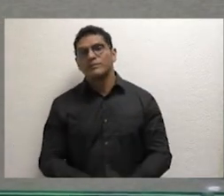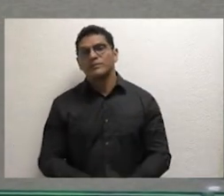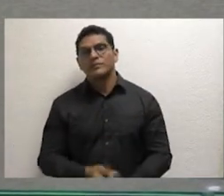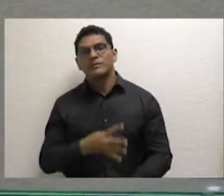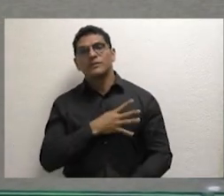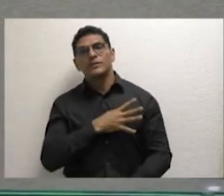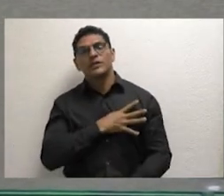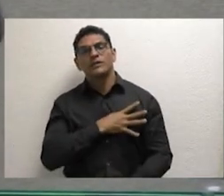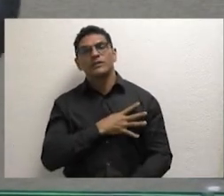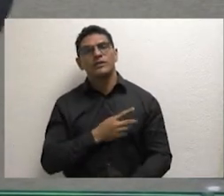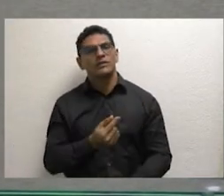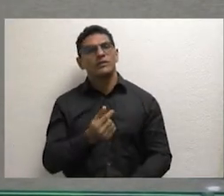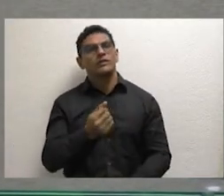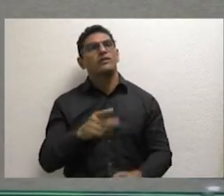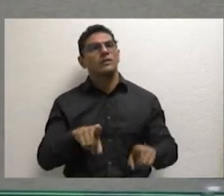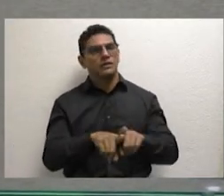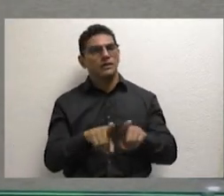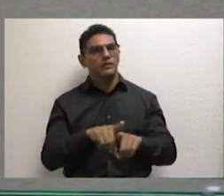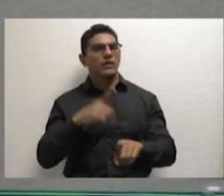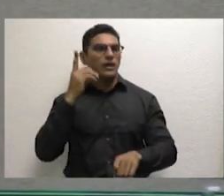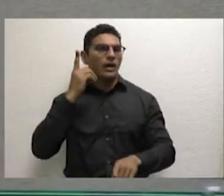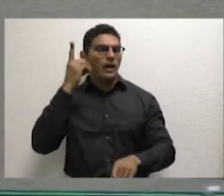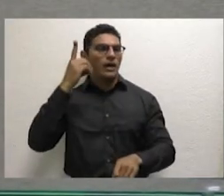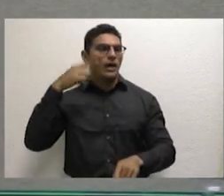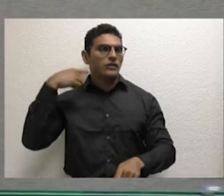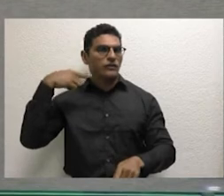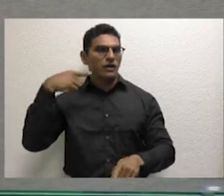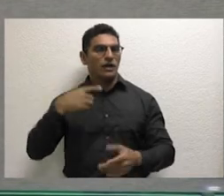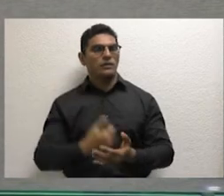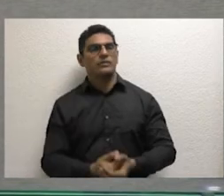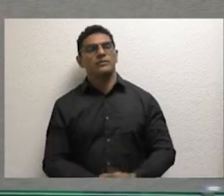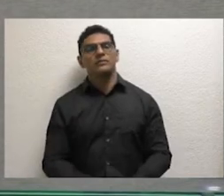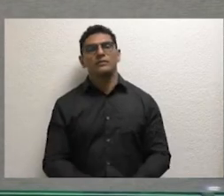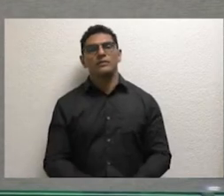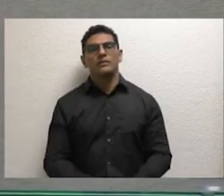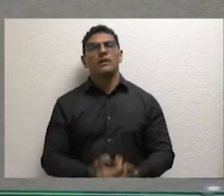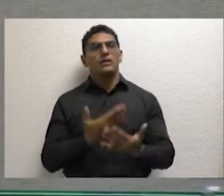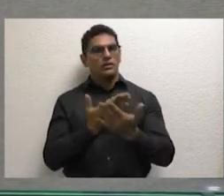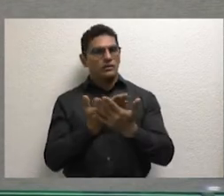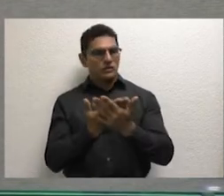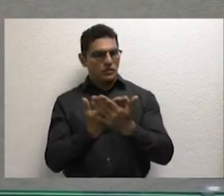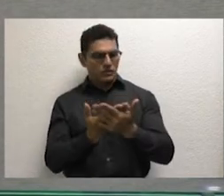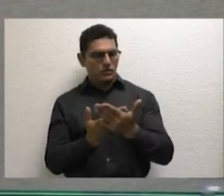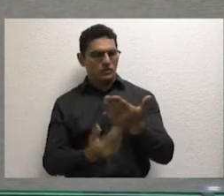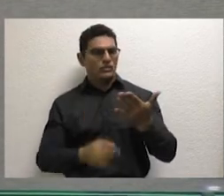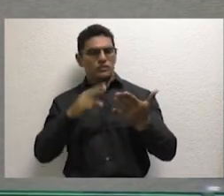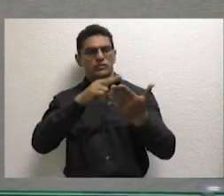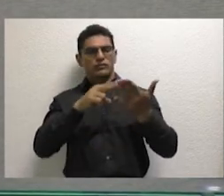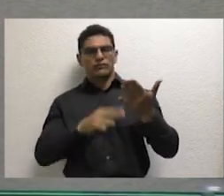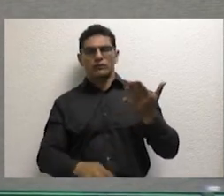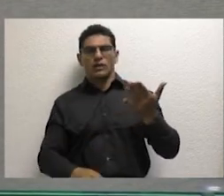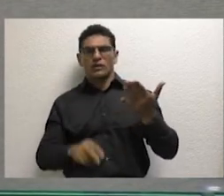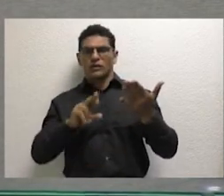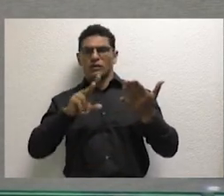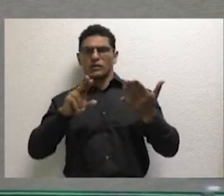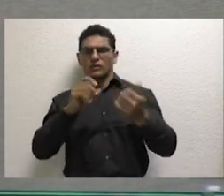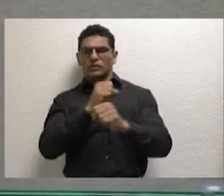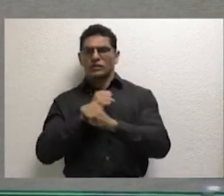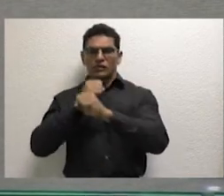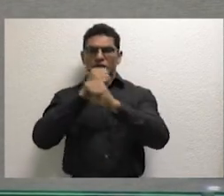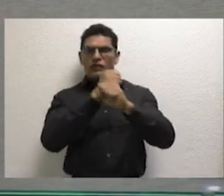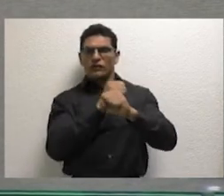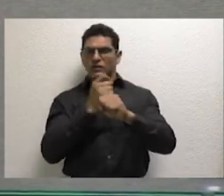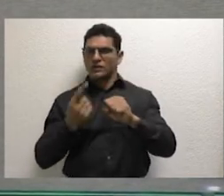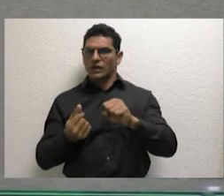Corrêa economista e advogado nós temos hoje com esse estudo inúmeras vertentes de defesa do modelo